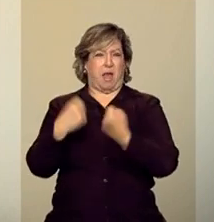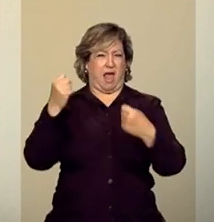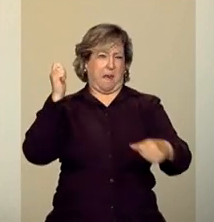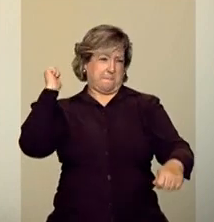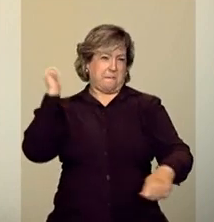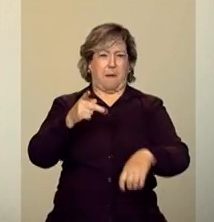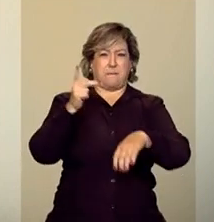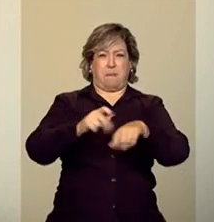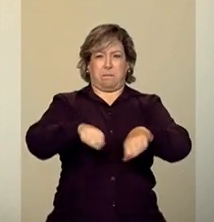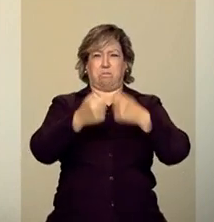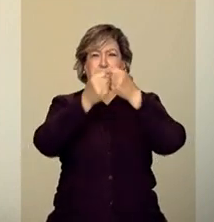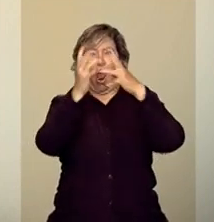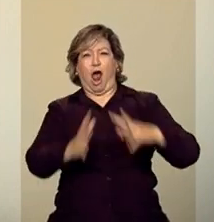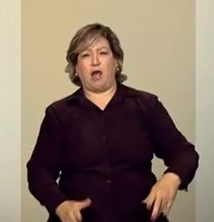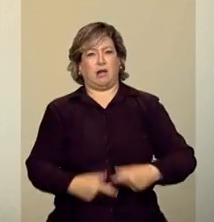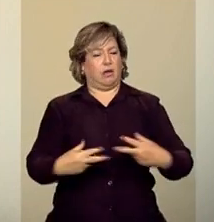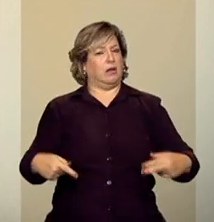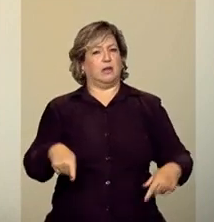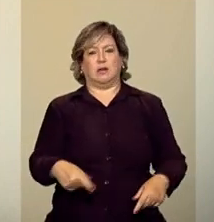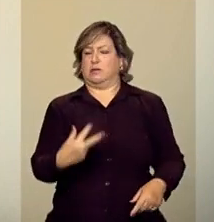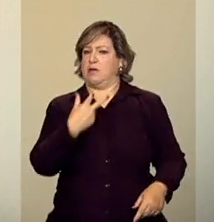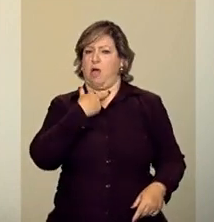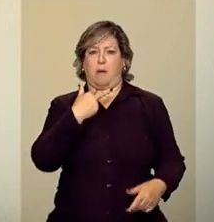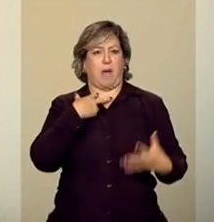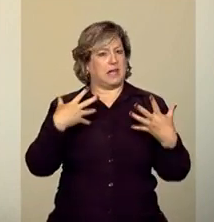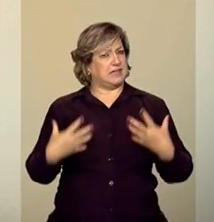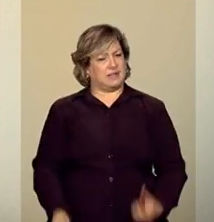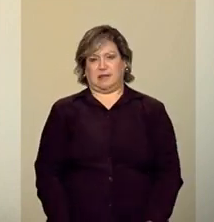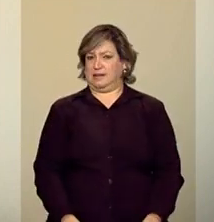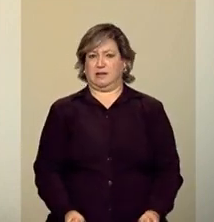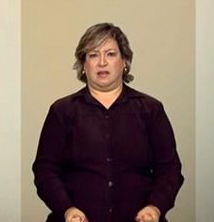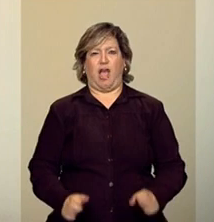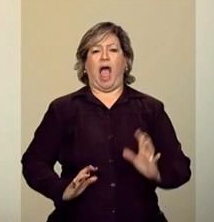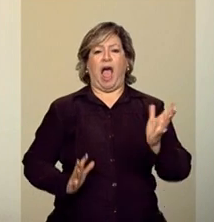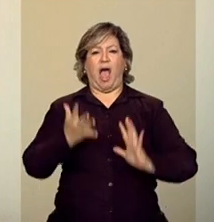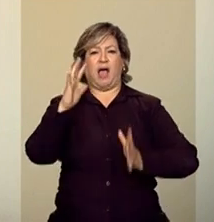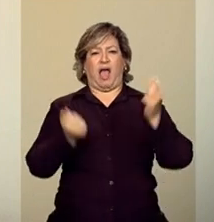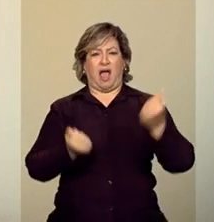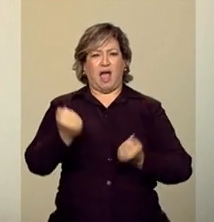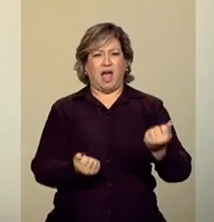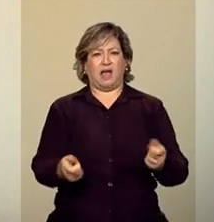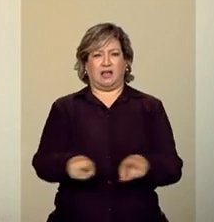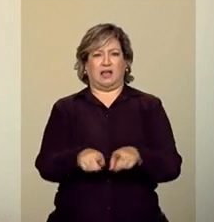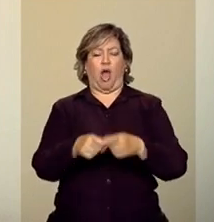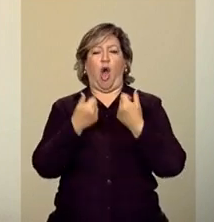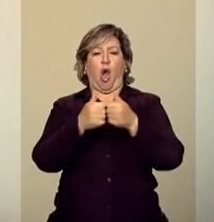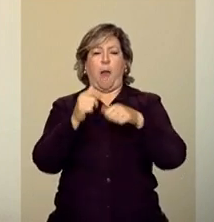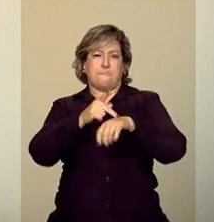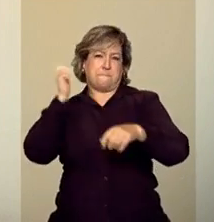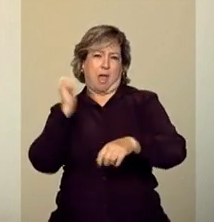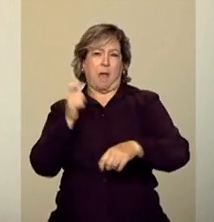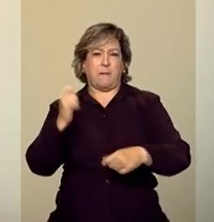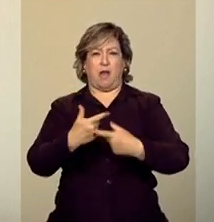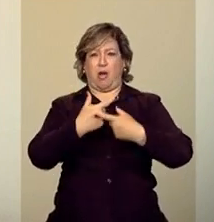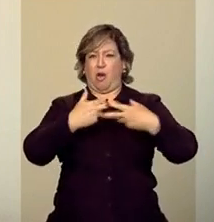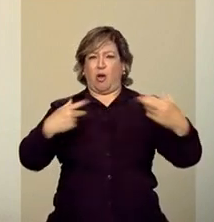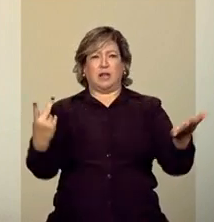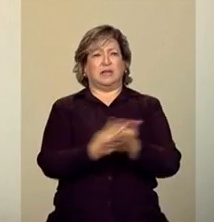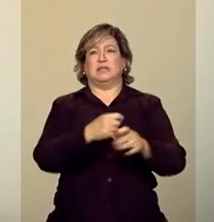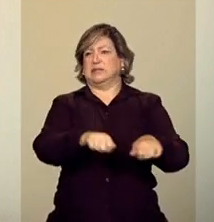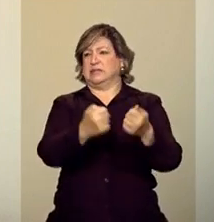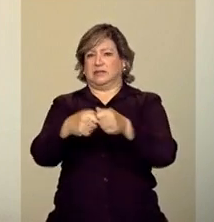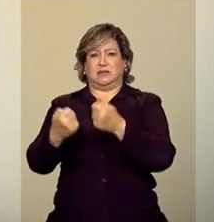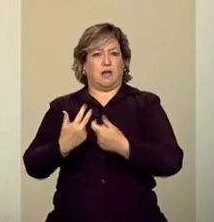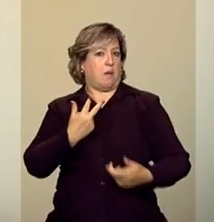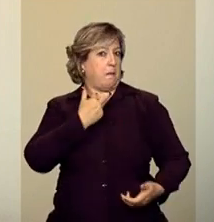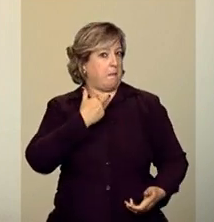e privado, ataque templos, incendeie carros, apedreje ônibus e tente levar o caos